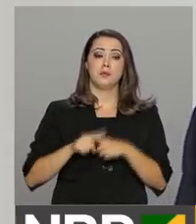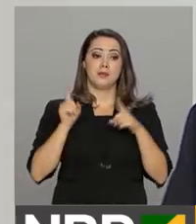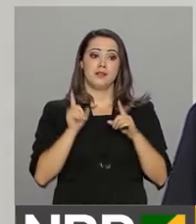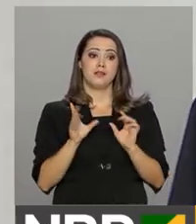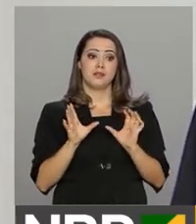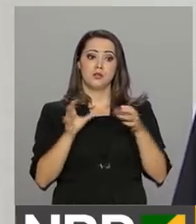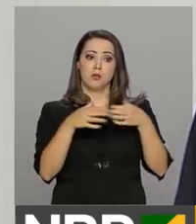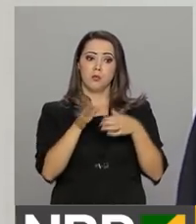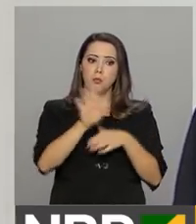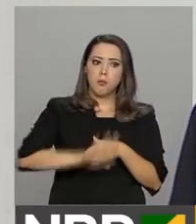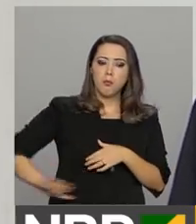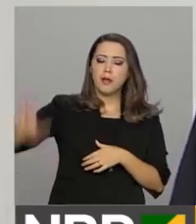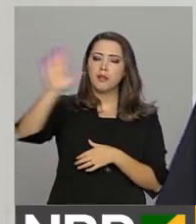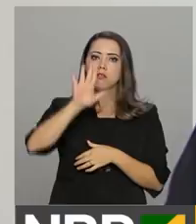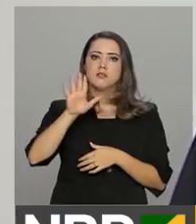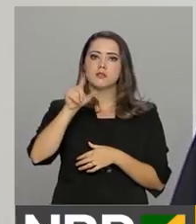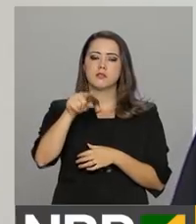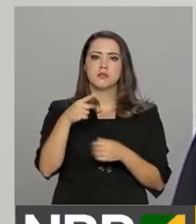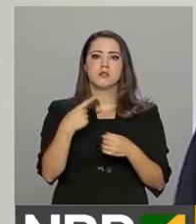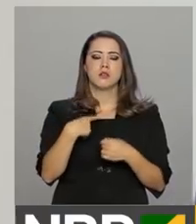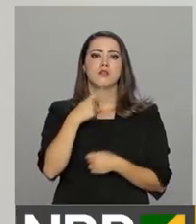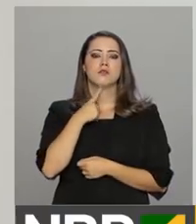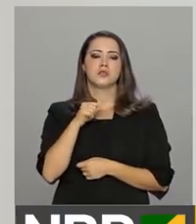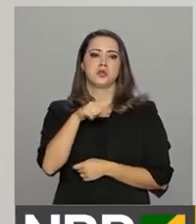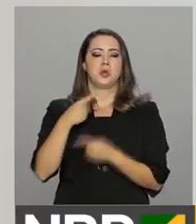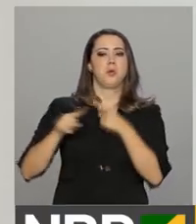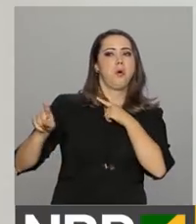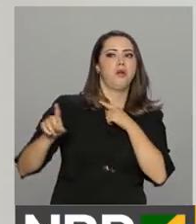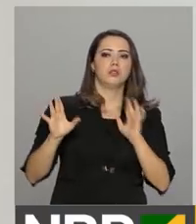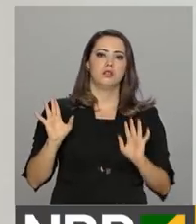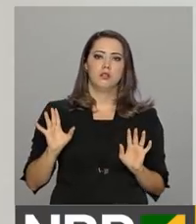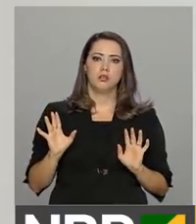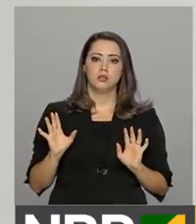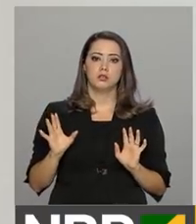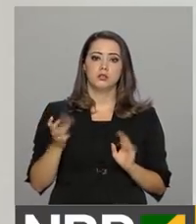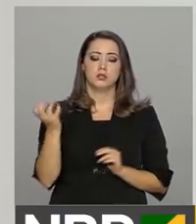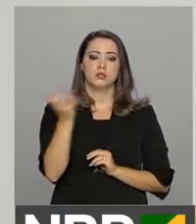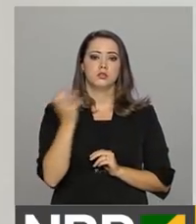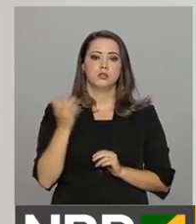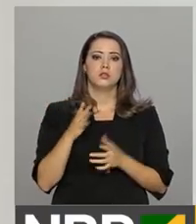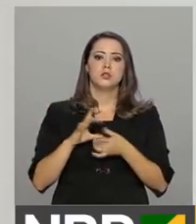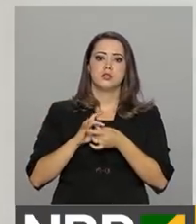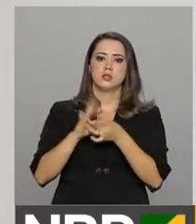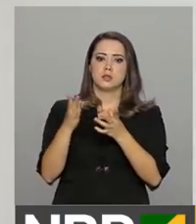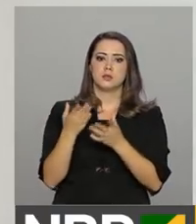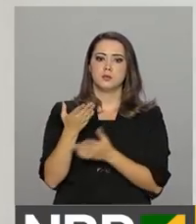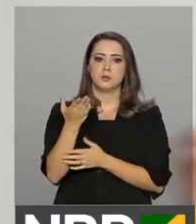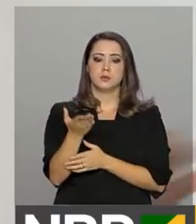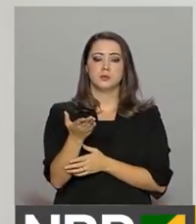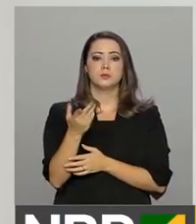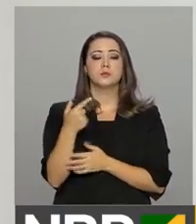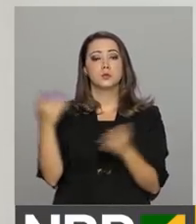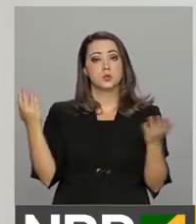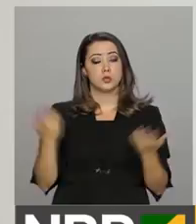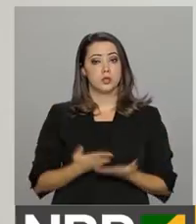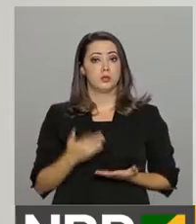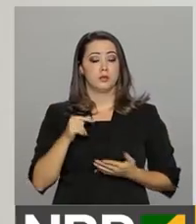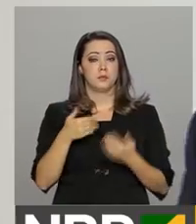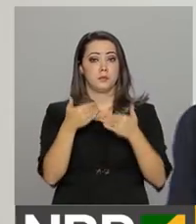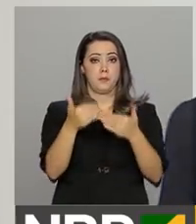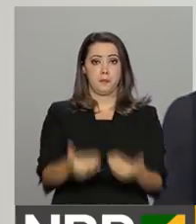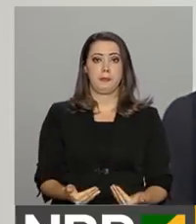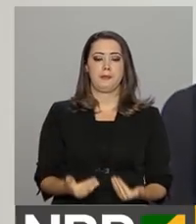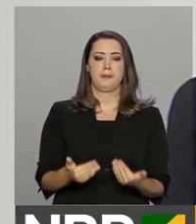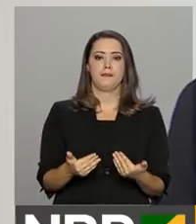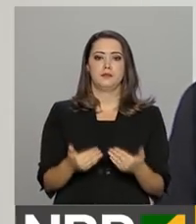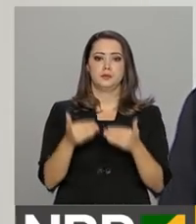interessante todo o país ah eu não sou governo voto contra então eu queria ter essa liberdade não é que agora eu estou tomando